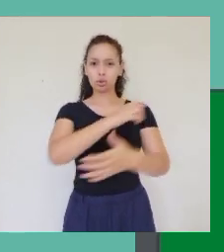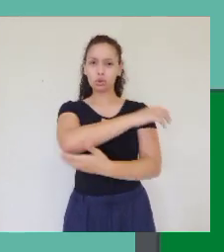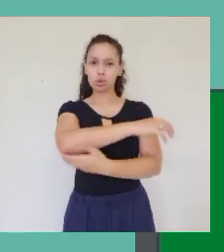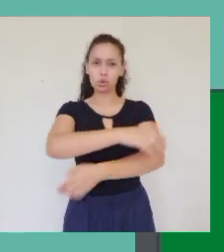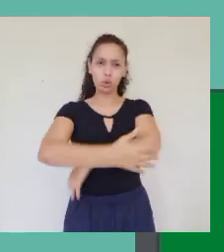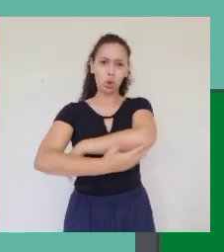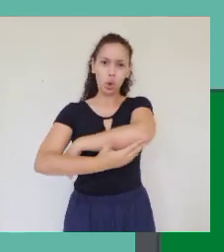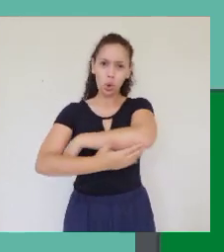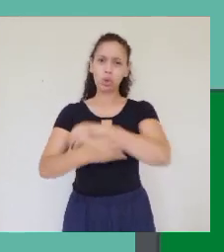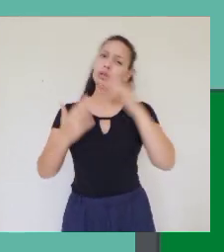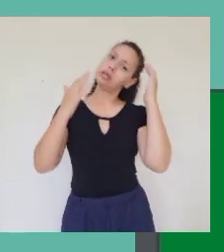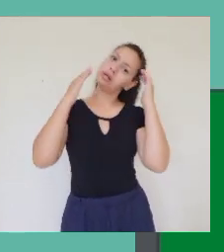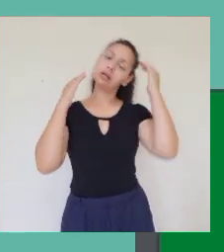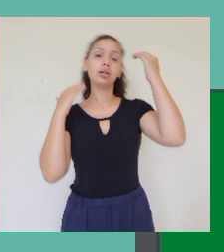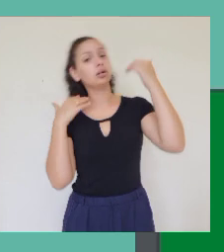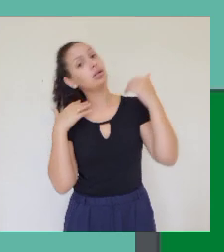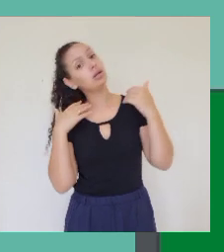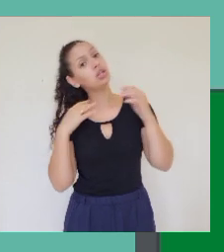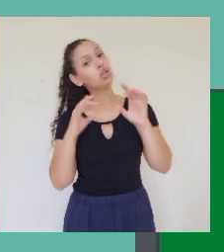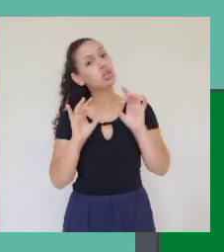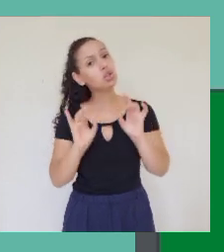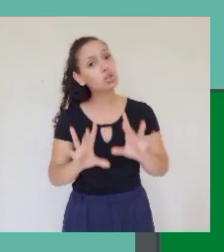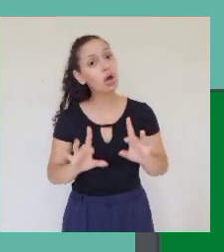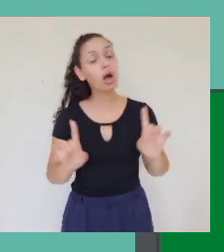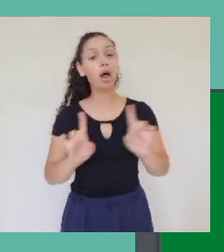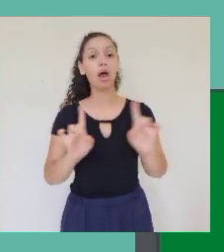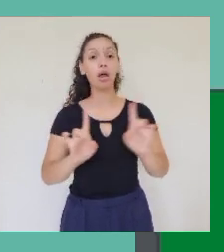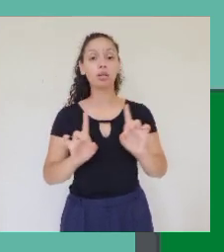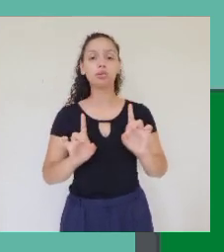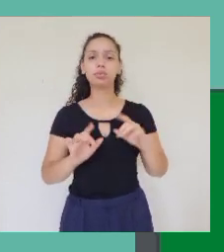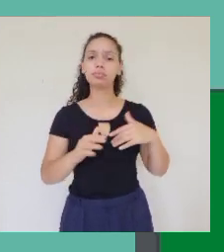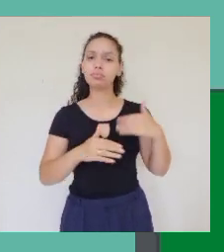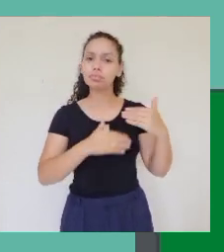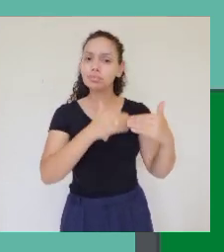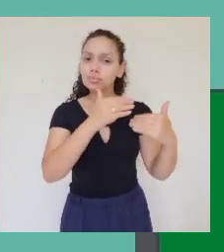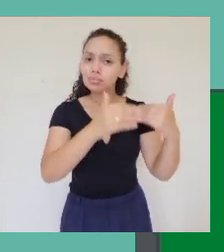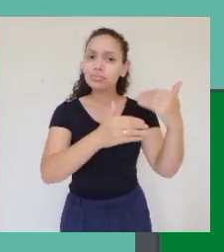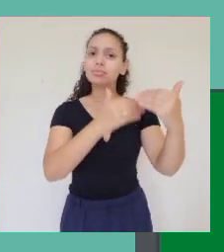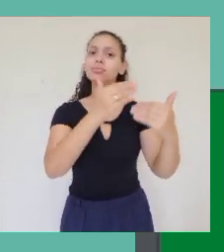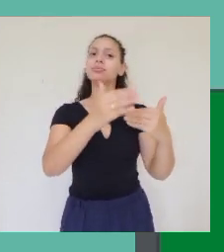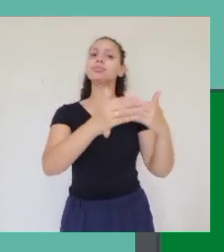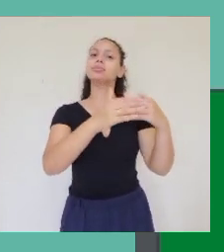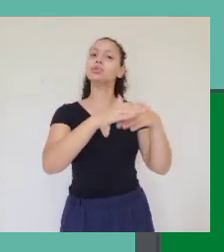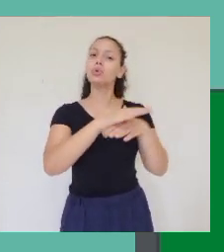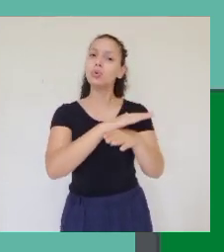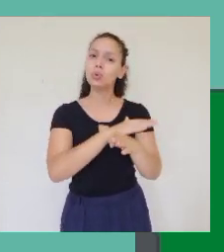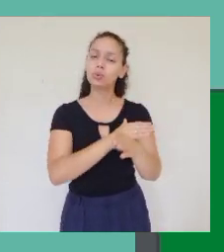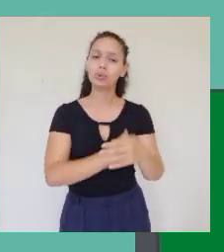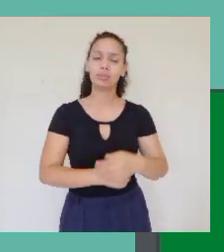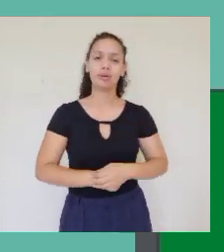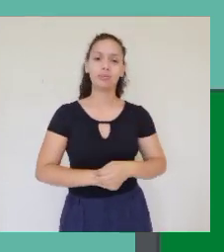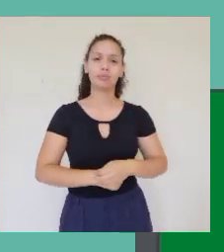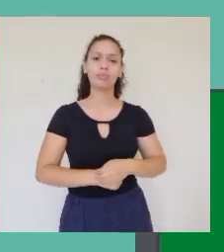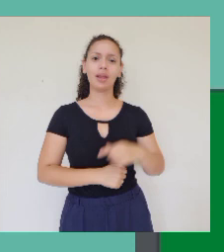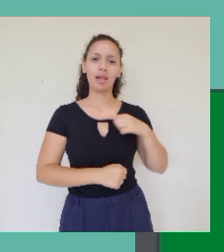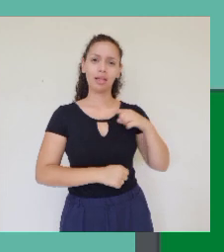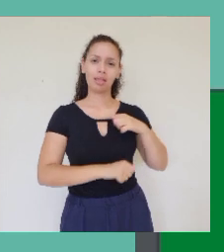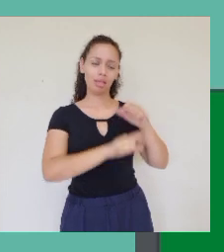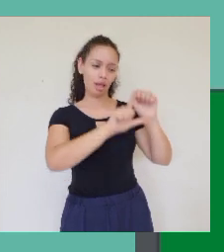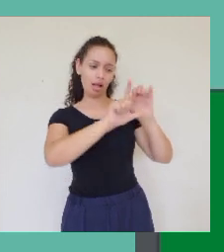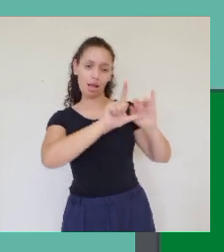aumenta um pouco a sua capacidade corporal, tá bom? Então eu deixei esse QR Code à direita, onde vocês vão ter acesso a um